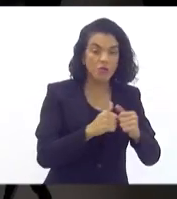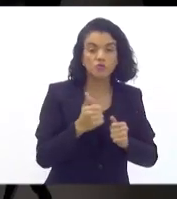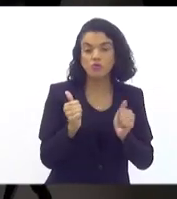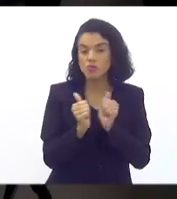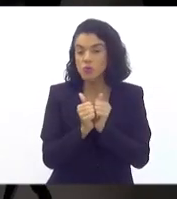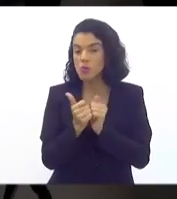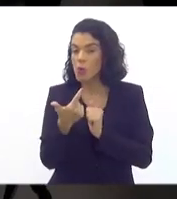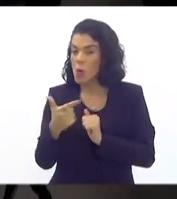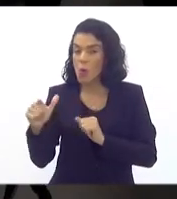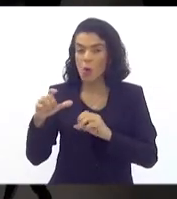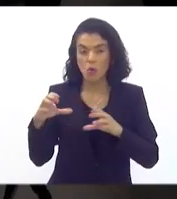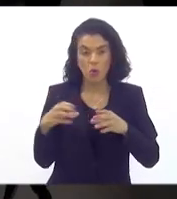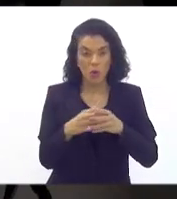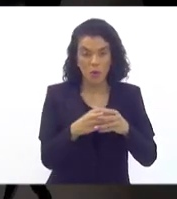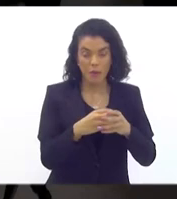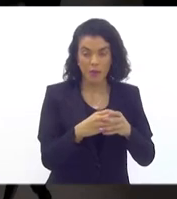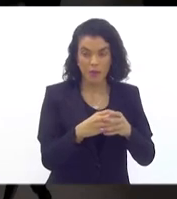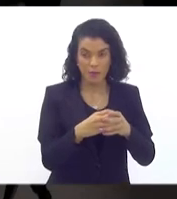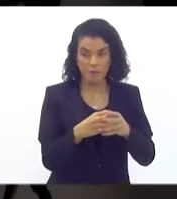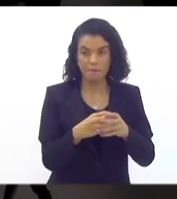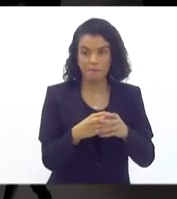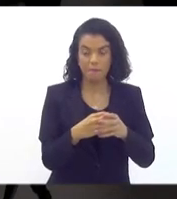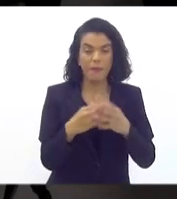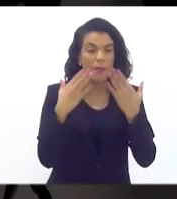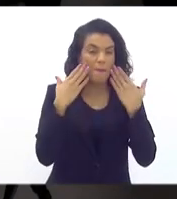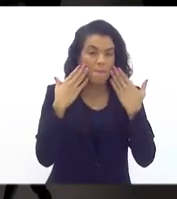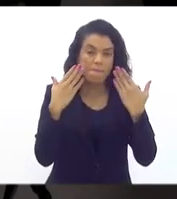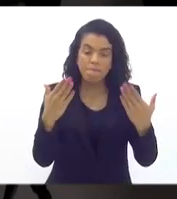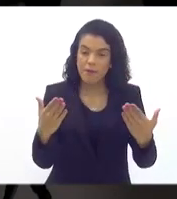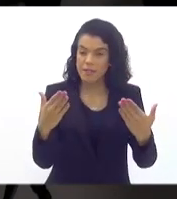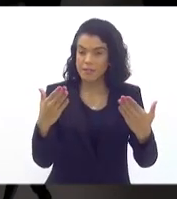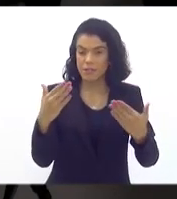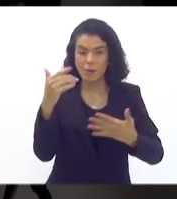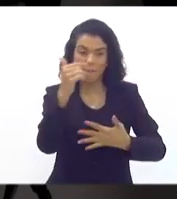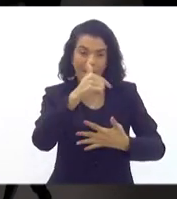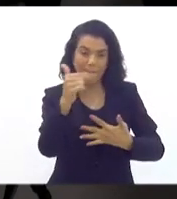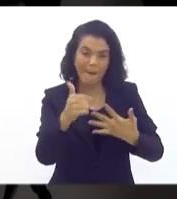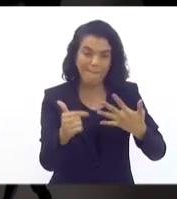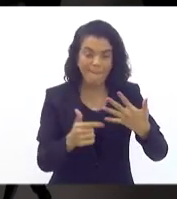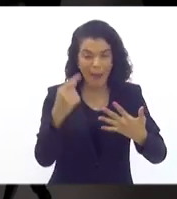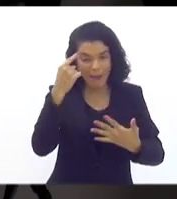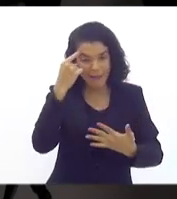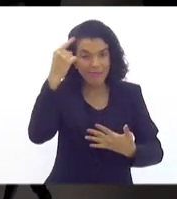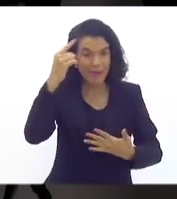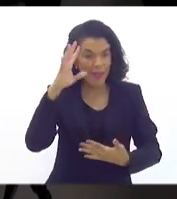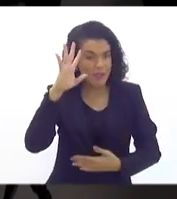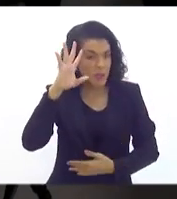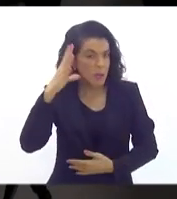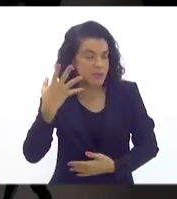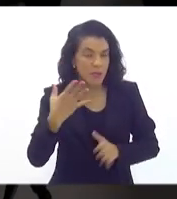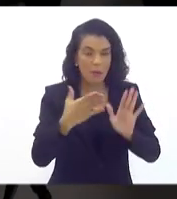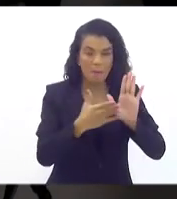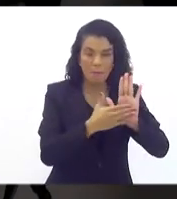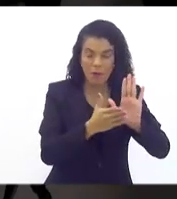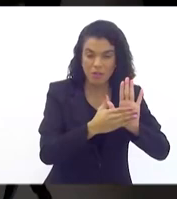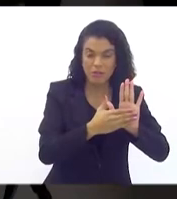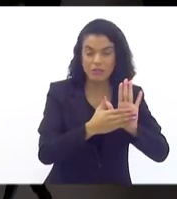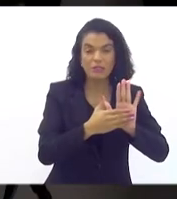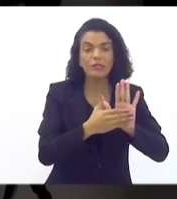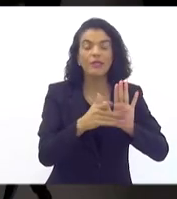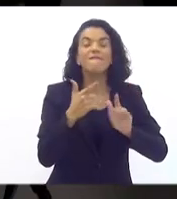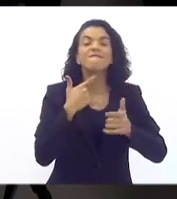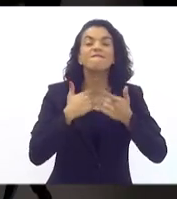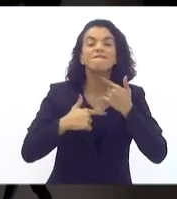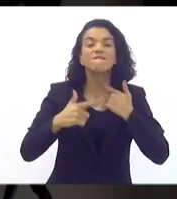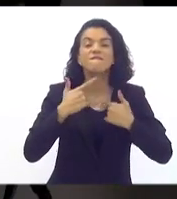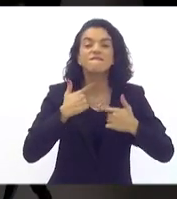a gente apresentou dezenas de ideias e soluções e projetos e aquela vontade